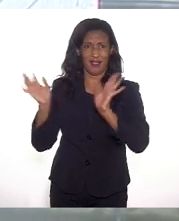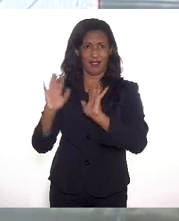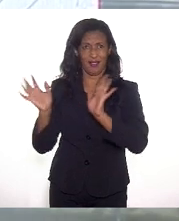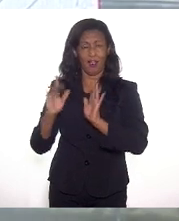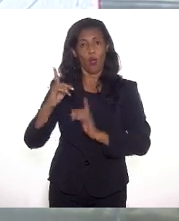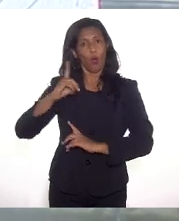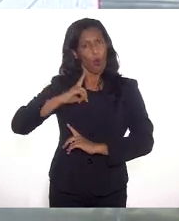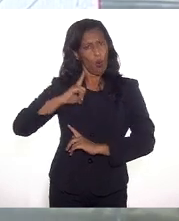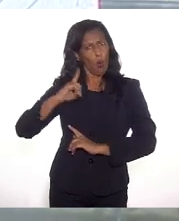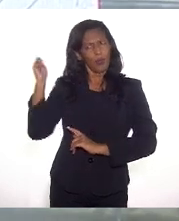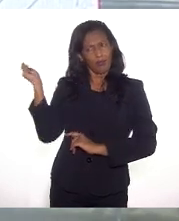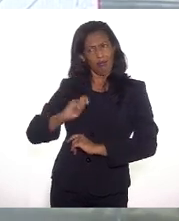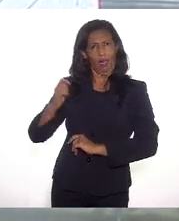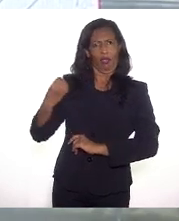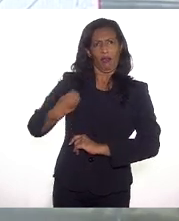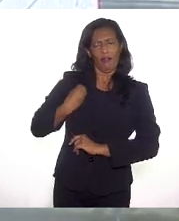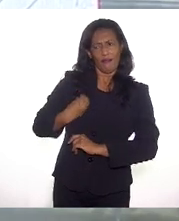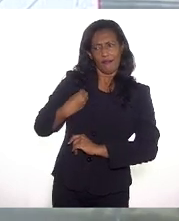tenham capacidade de